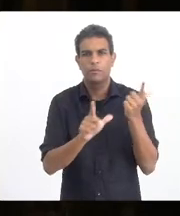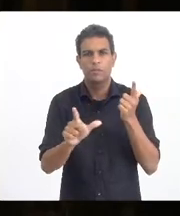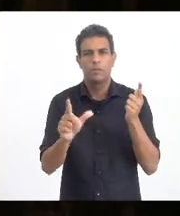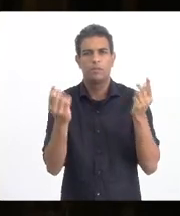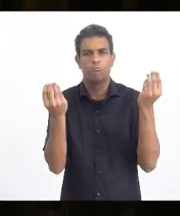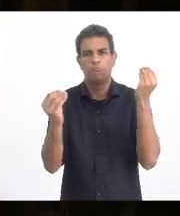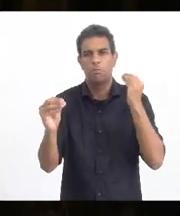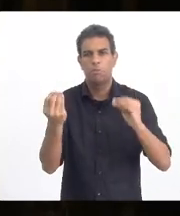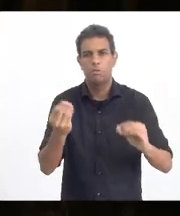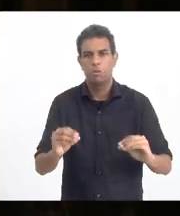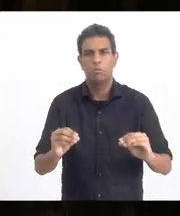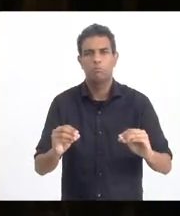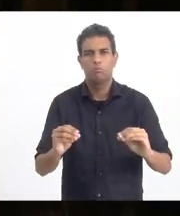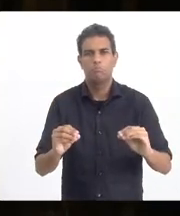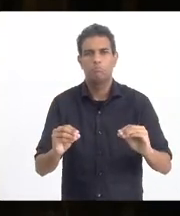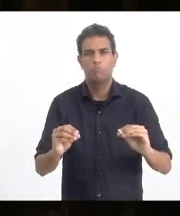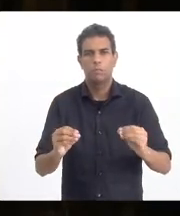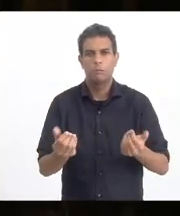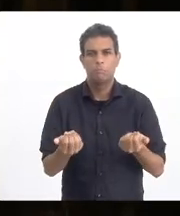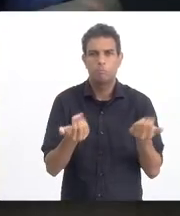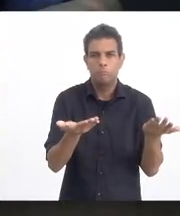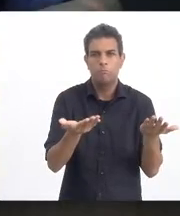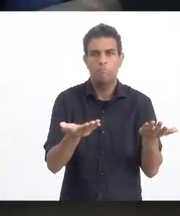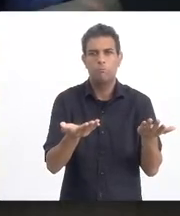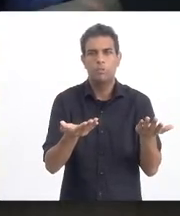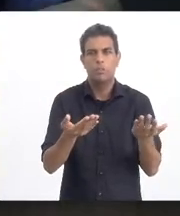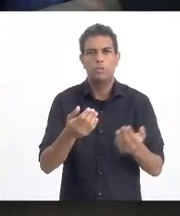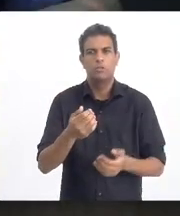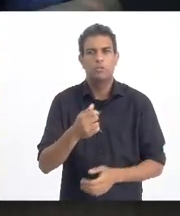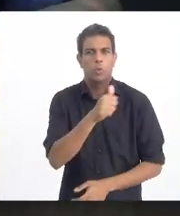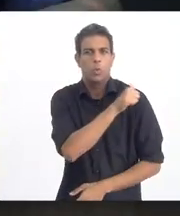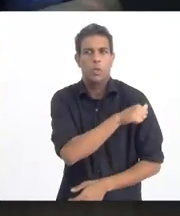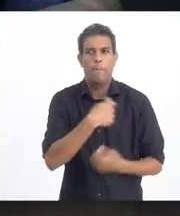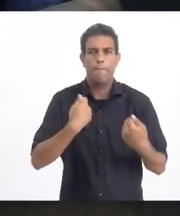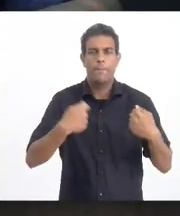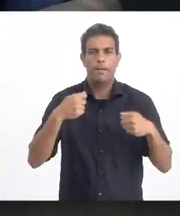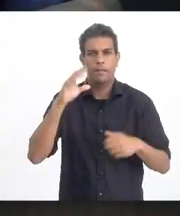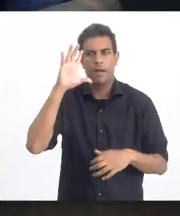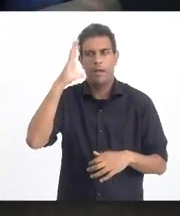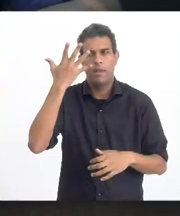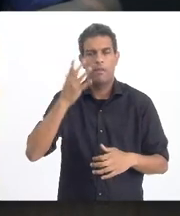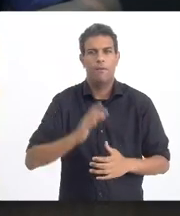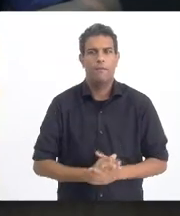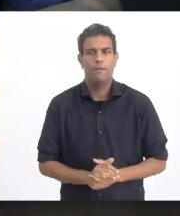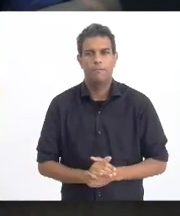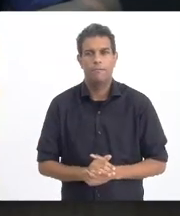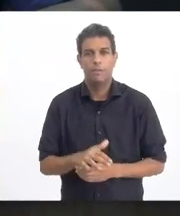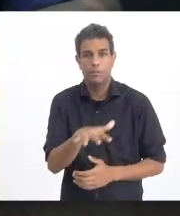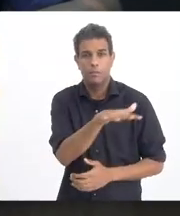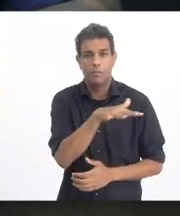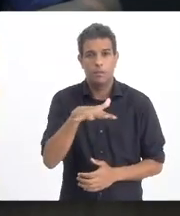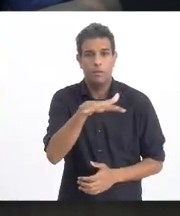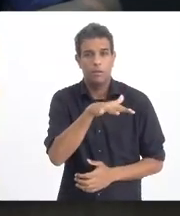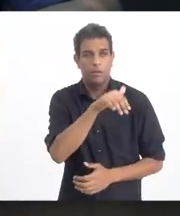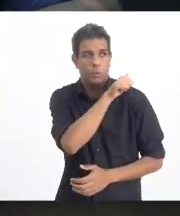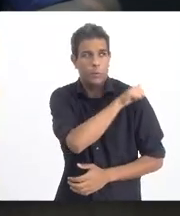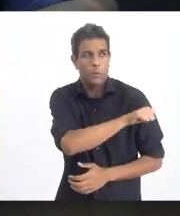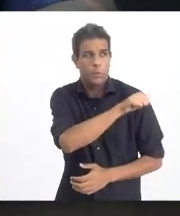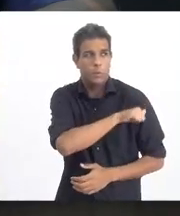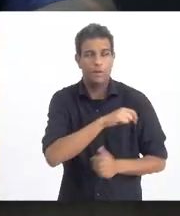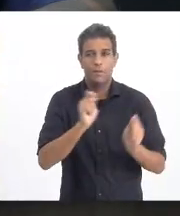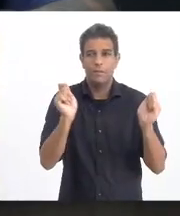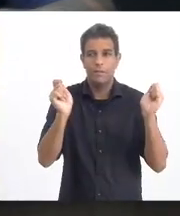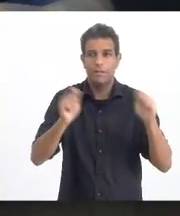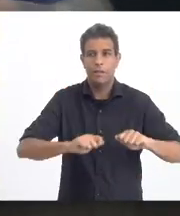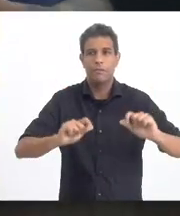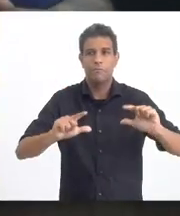espada no pescoço do governador e falar, olha, tem que ser assim. O governo fez o máximo possível